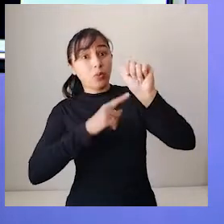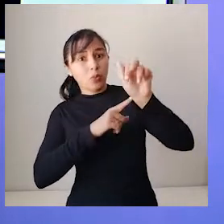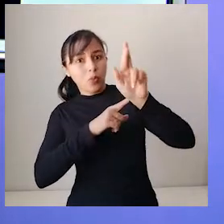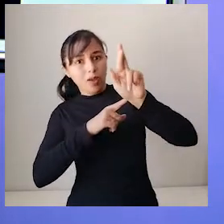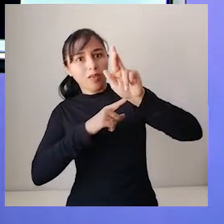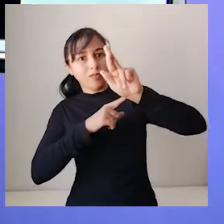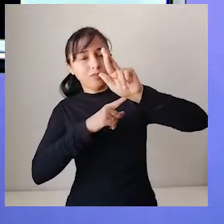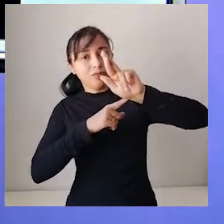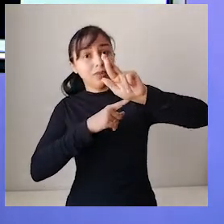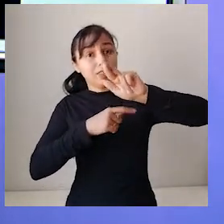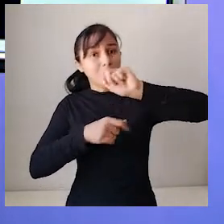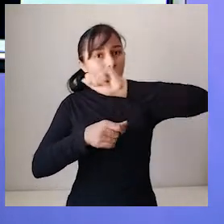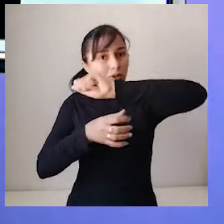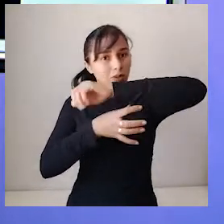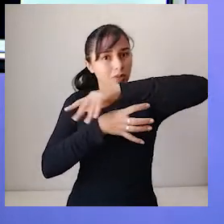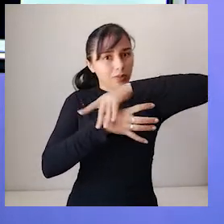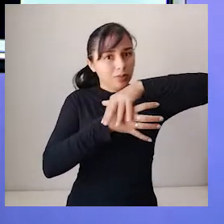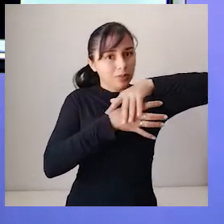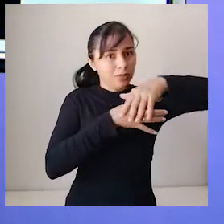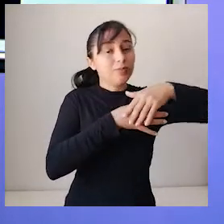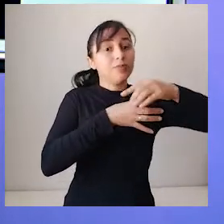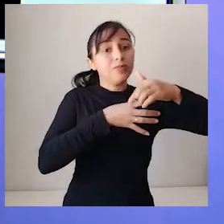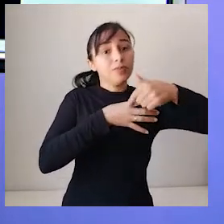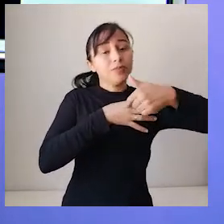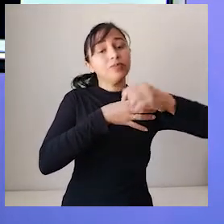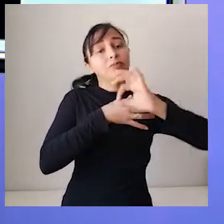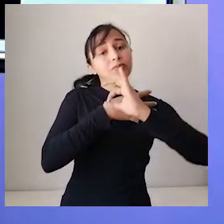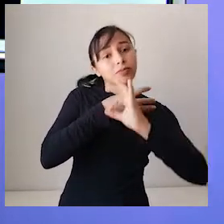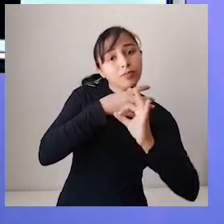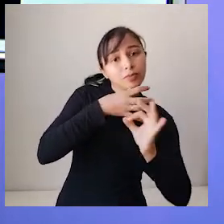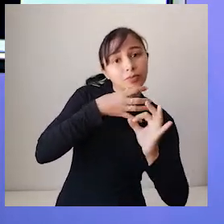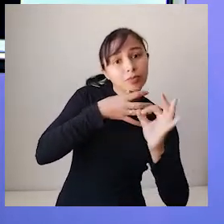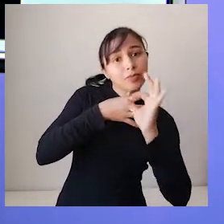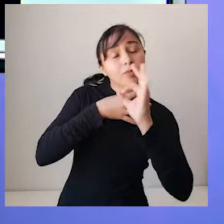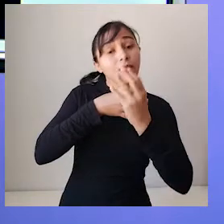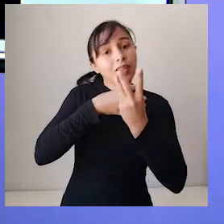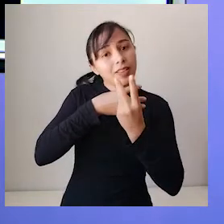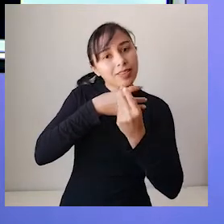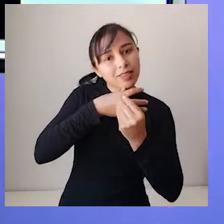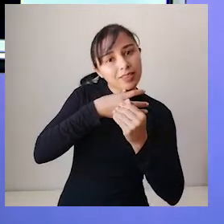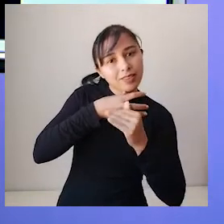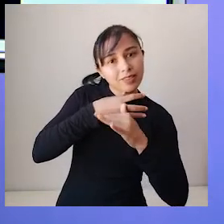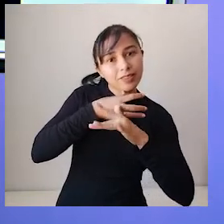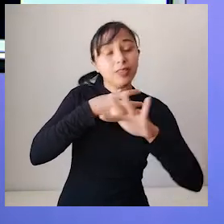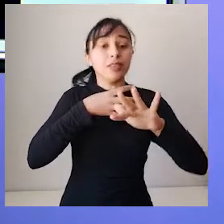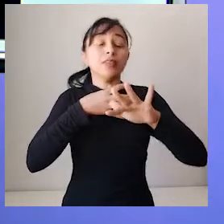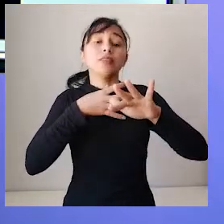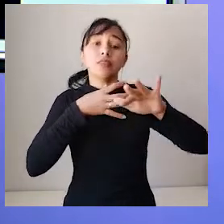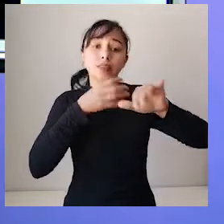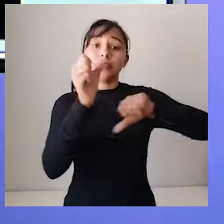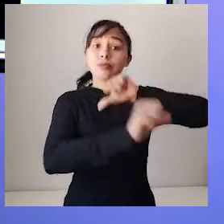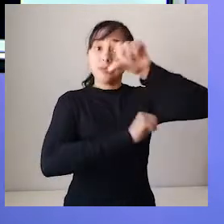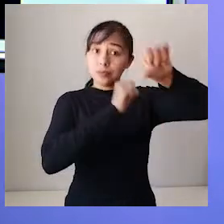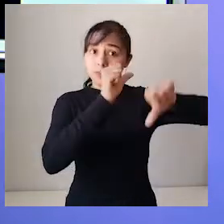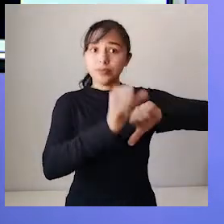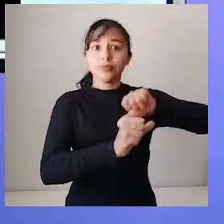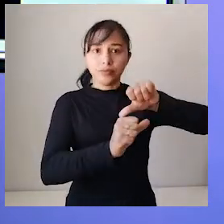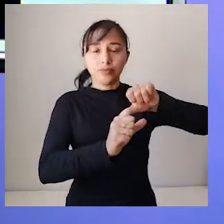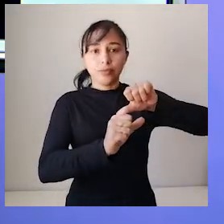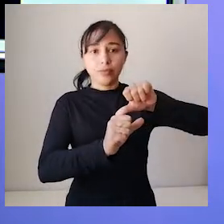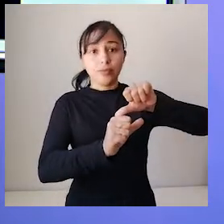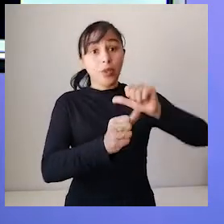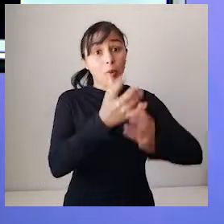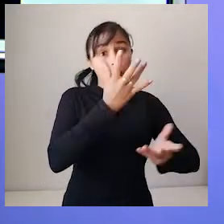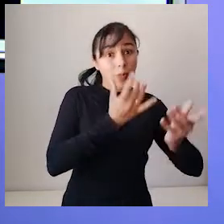ar, se transformou. Ela mudou de gás, do estado gasoso, para o